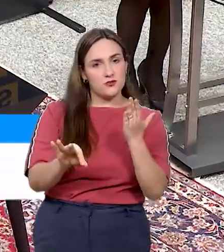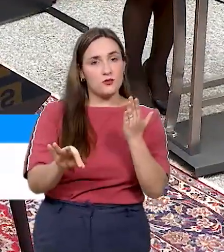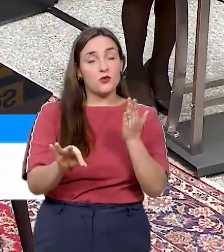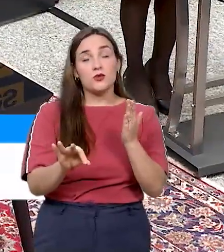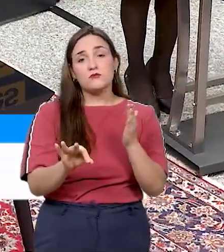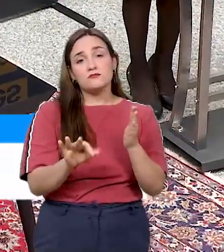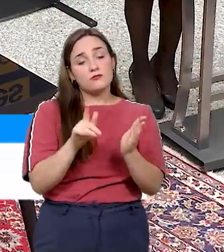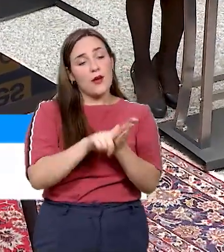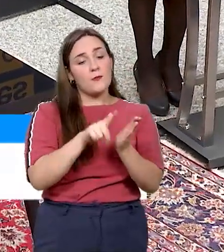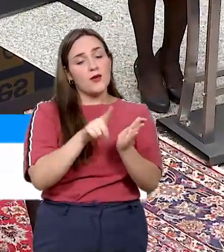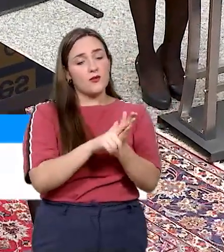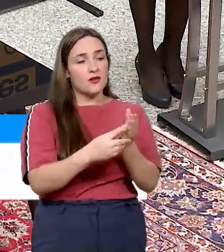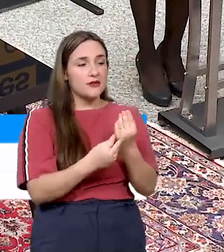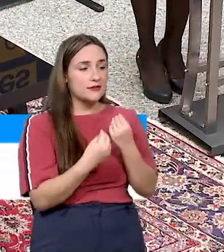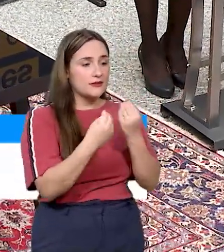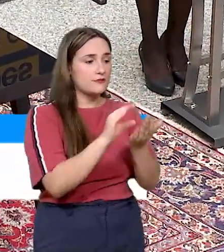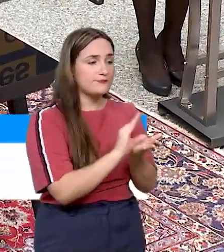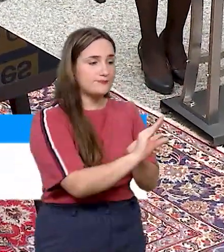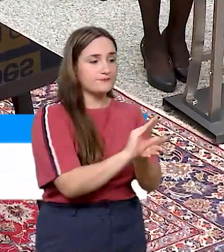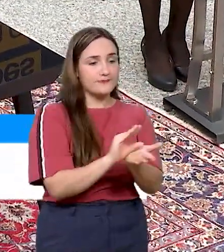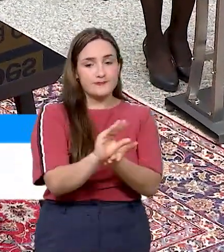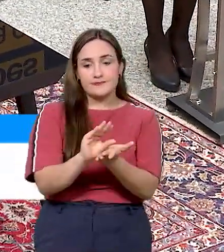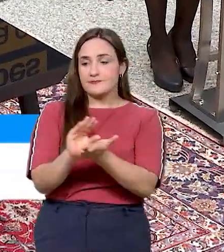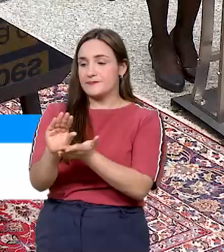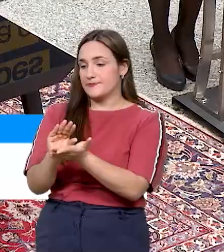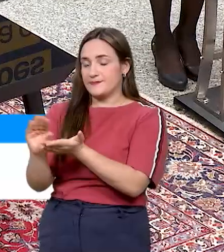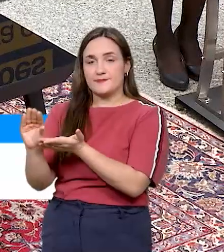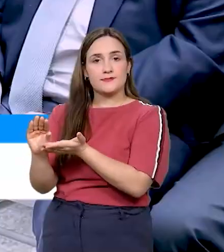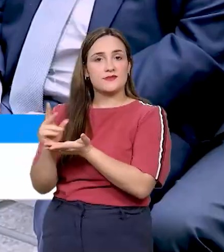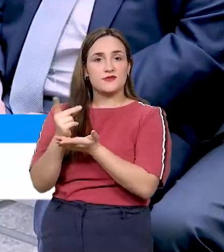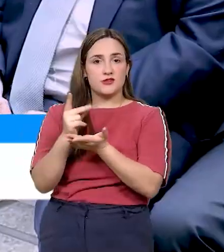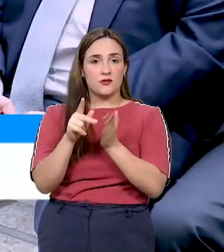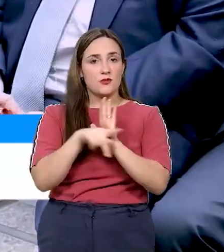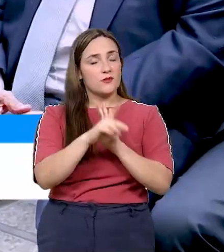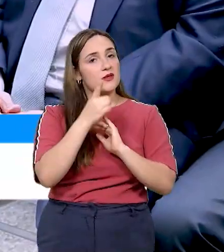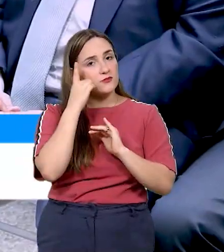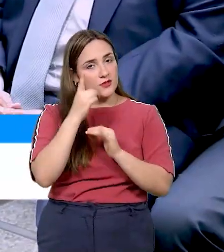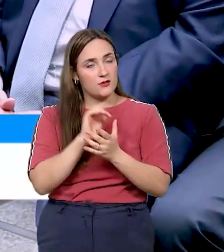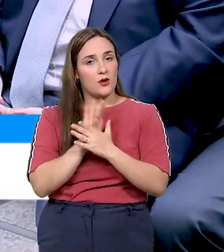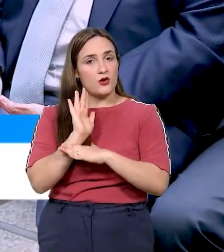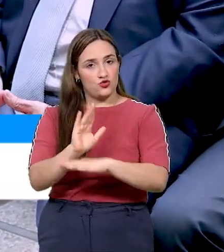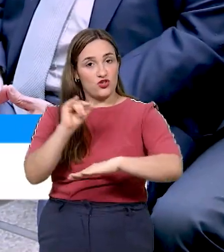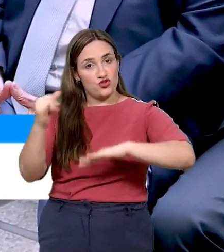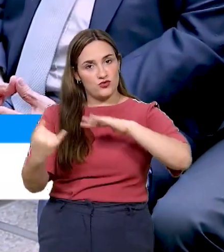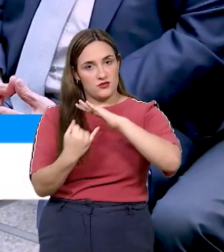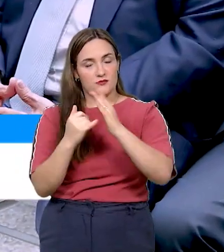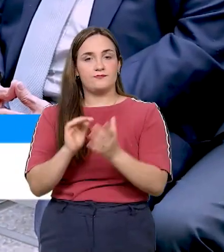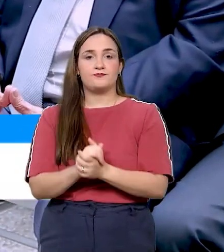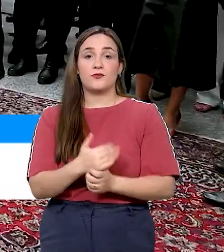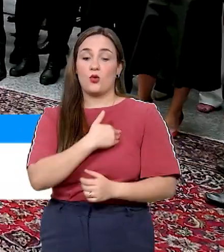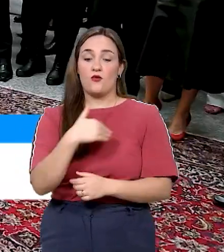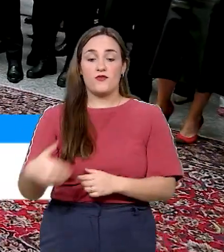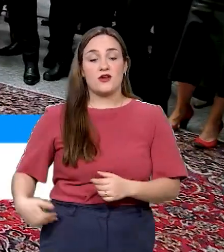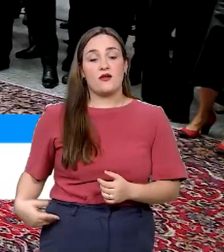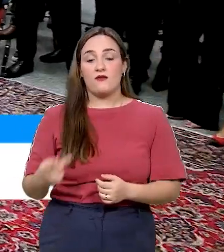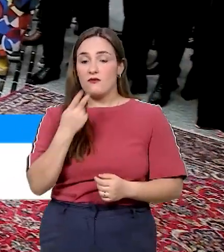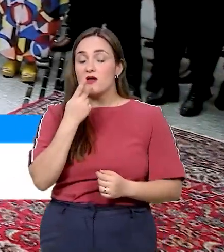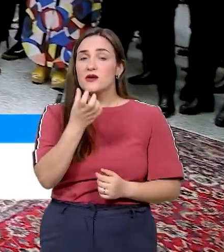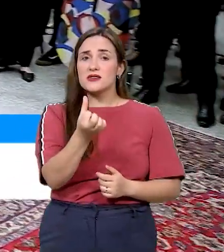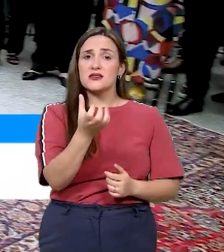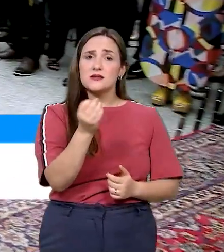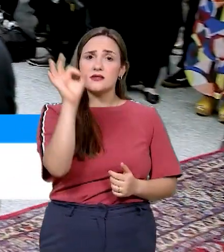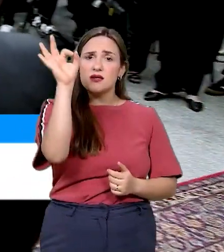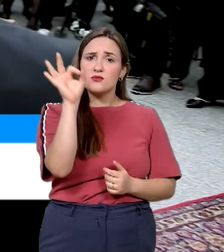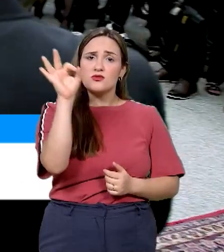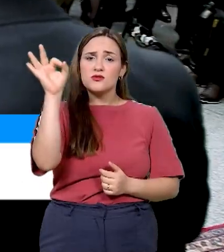assinatura do ato simbólico das emendas parlamentares. De acordo com o governador, 60% das emendas de